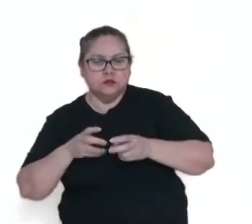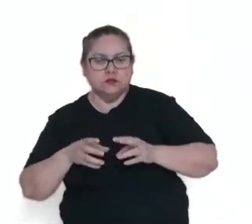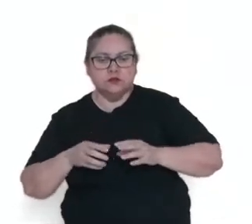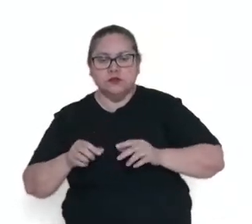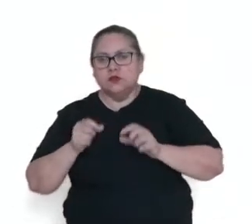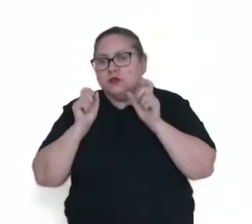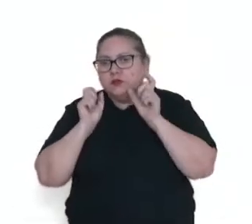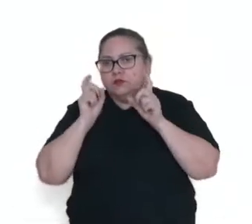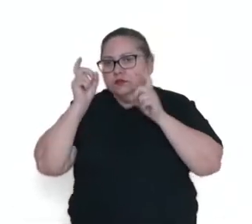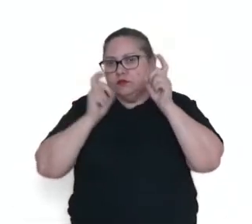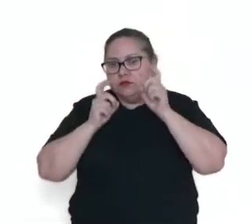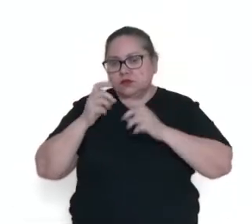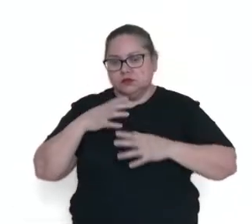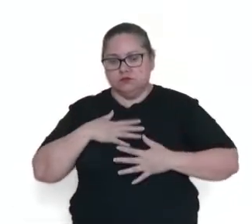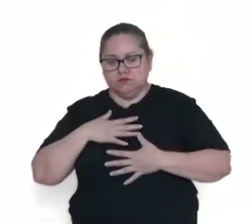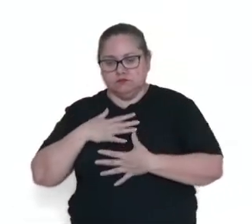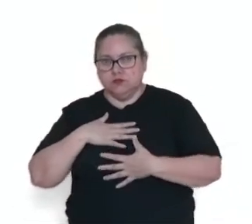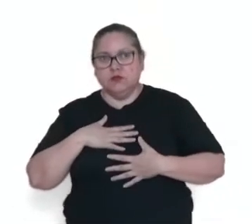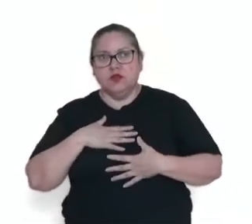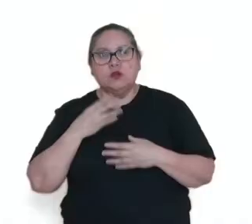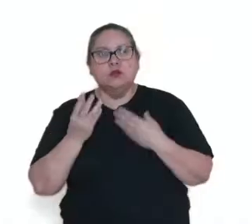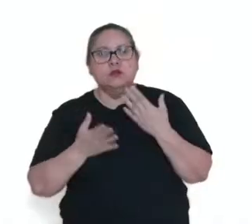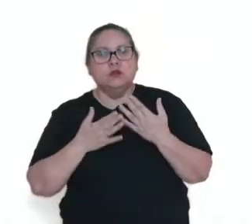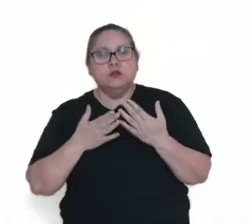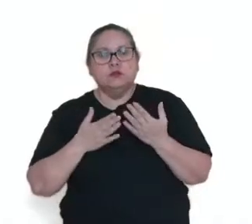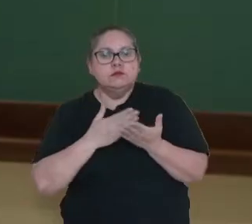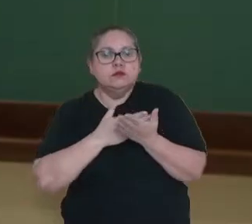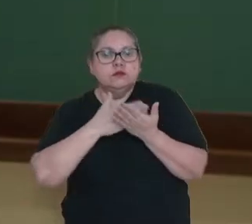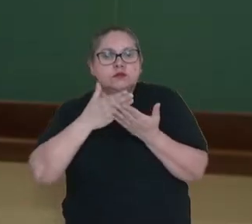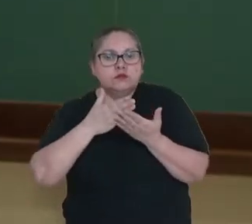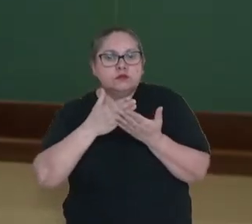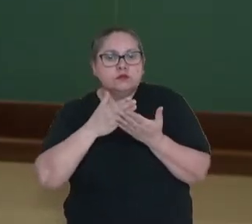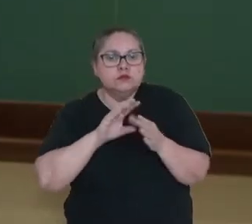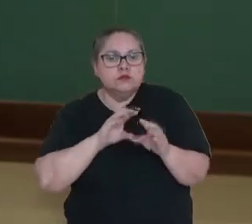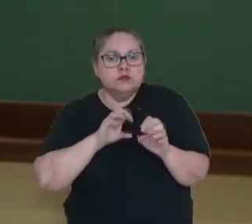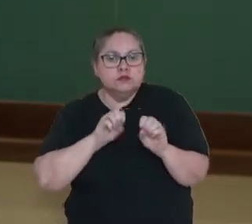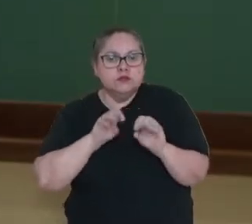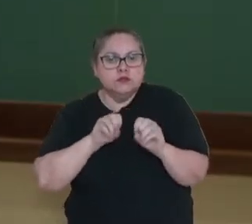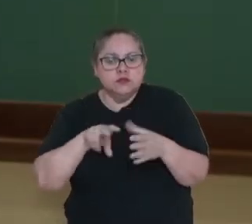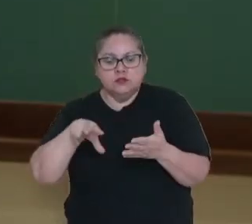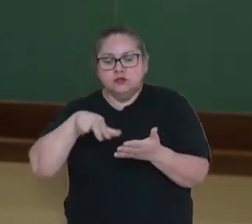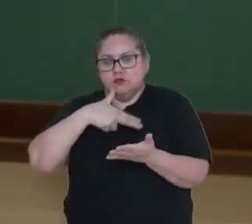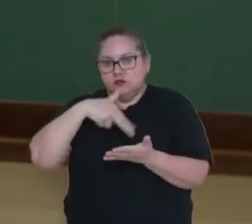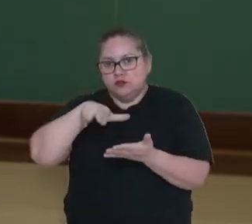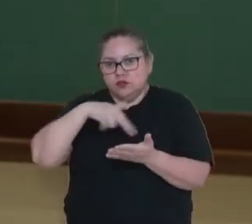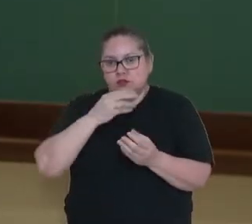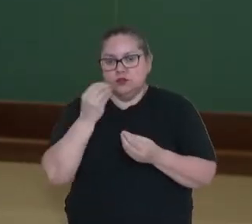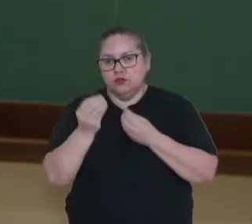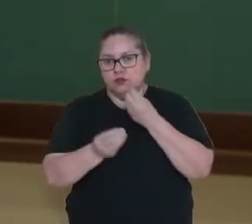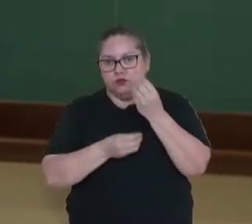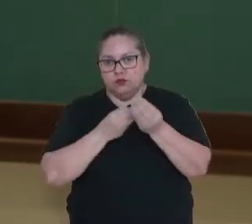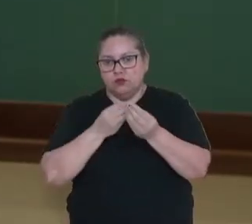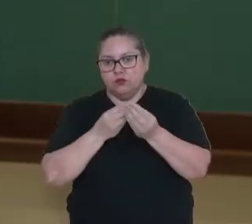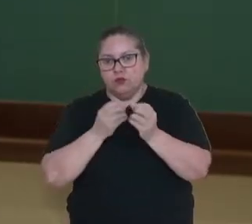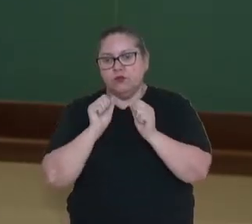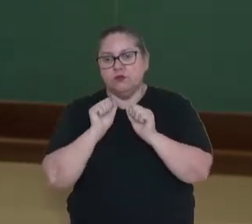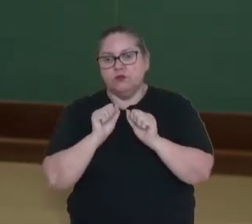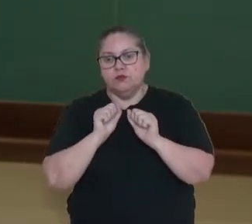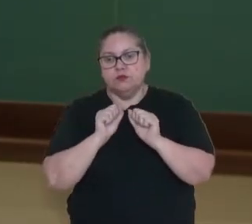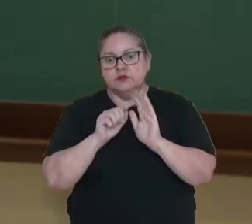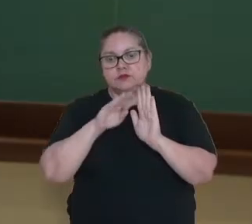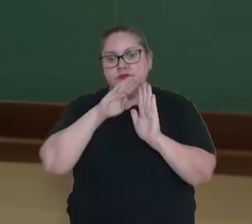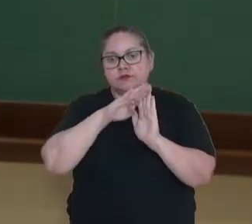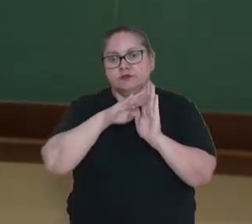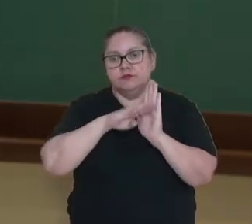expressivo do movimento é uma das premissas do ensino de dança. Como podemos